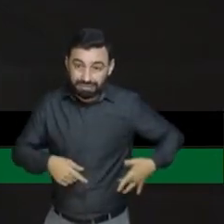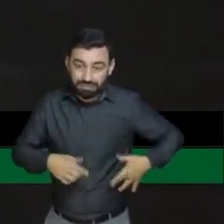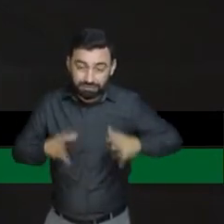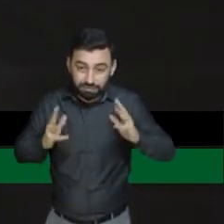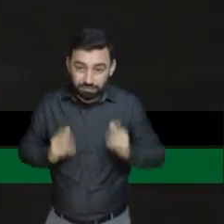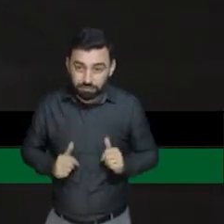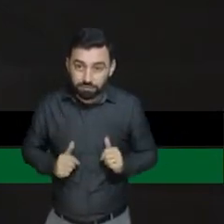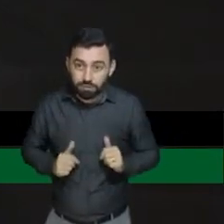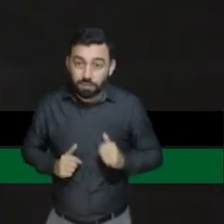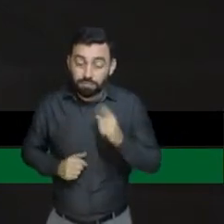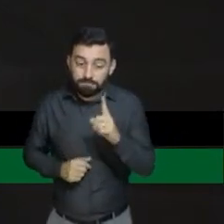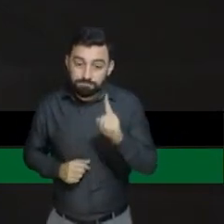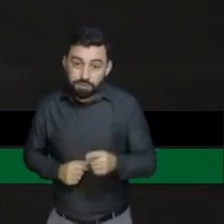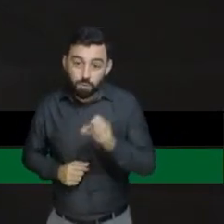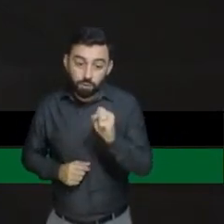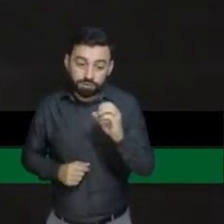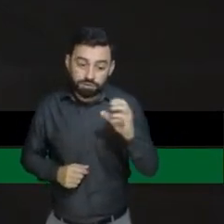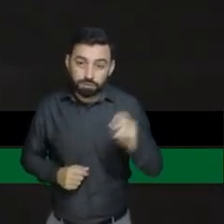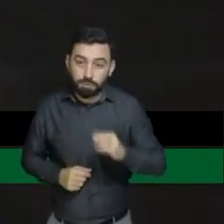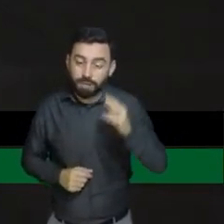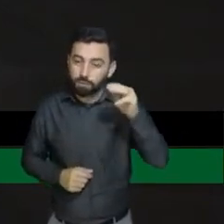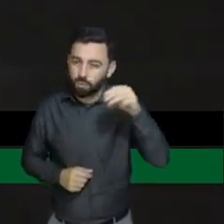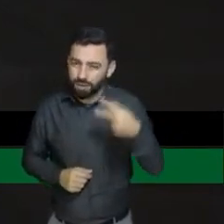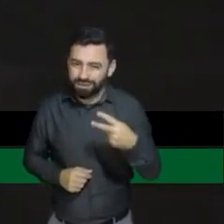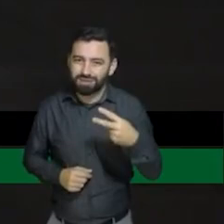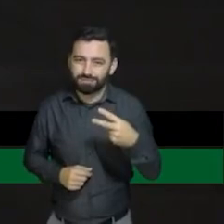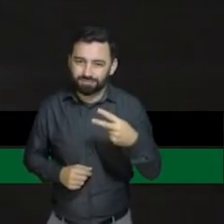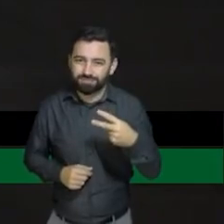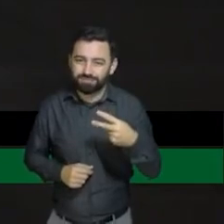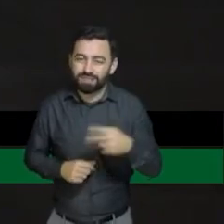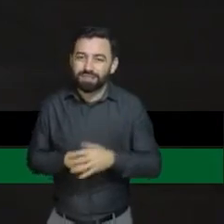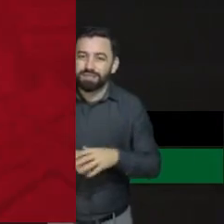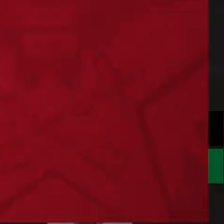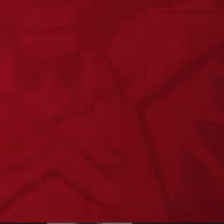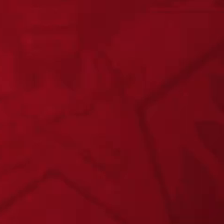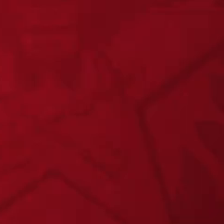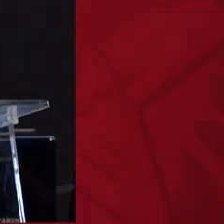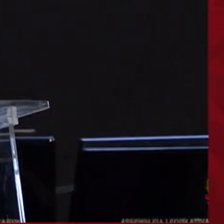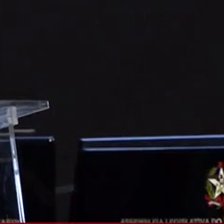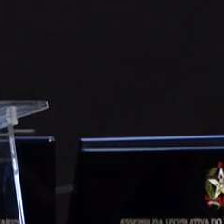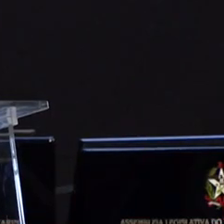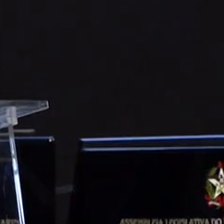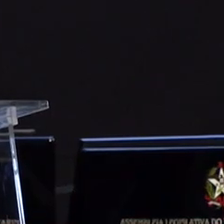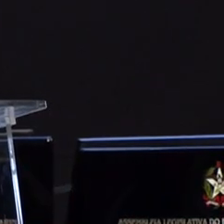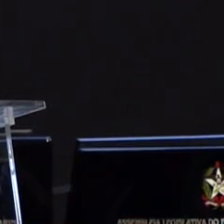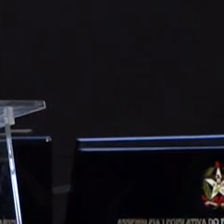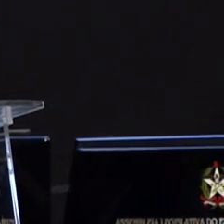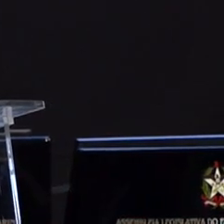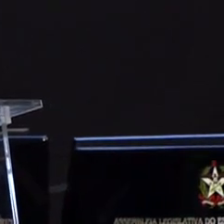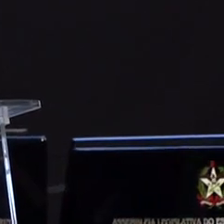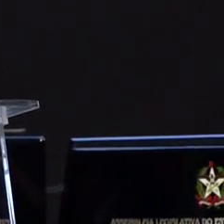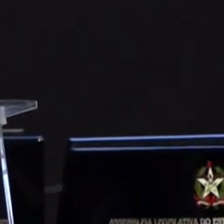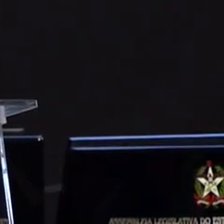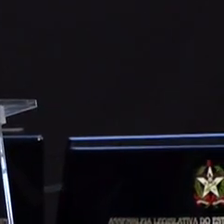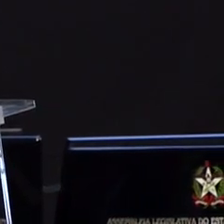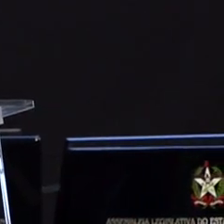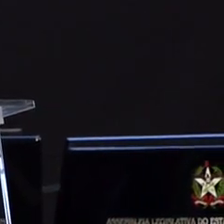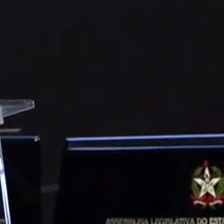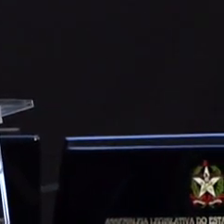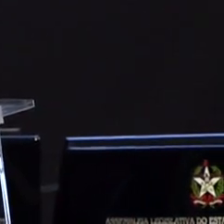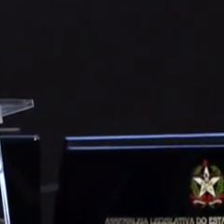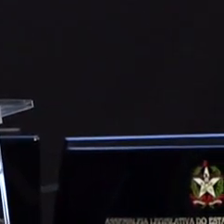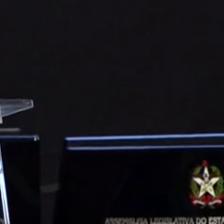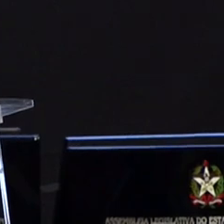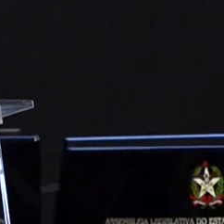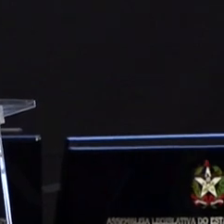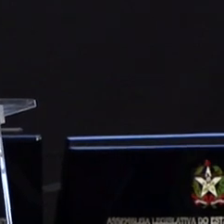quadrados, fruto, infelizmente, desse aumento da demanda da insuficiência renal. Paulo Sérgio da Silva, diretor técnico do Instituto